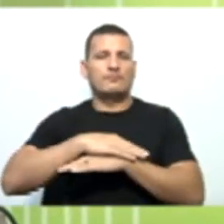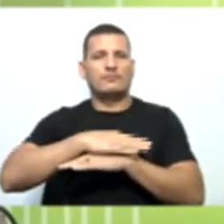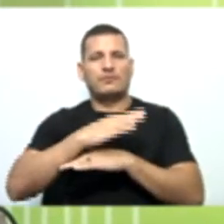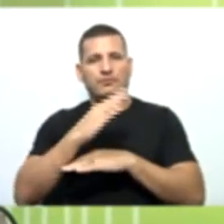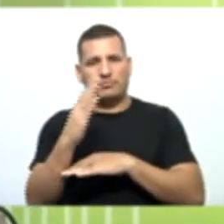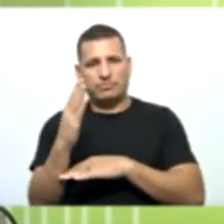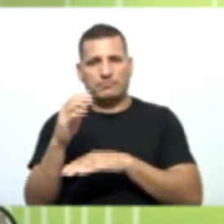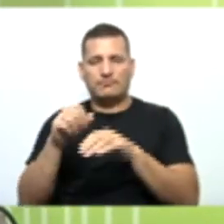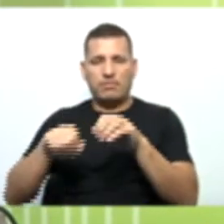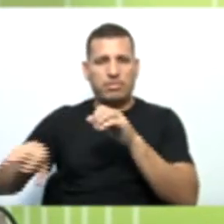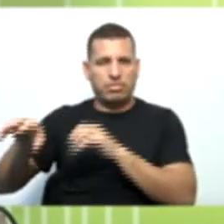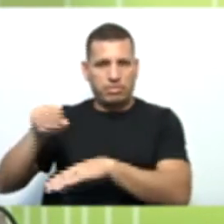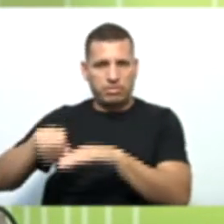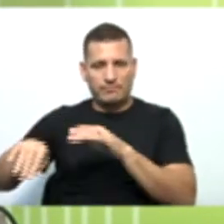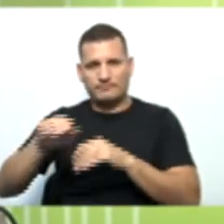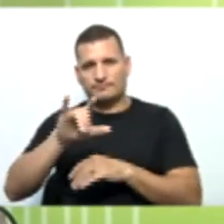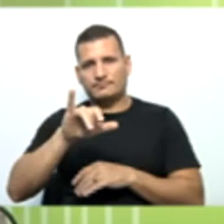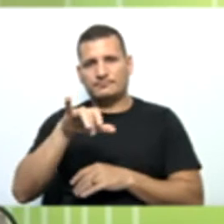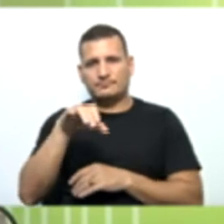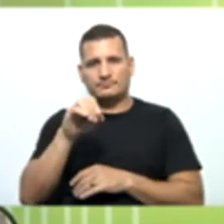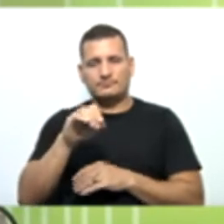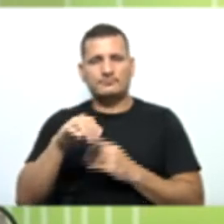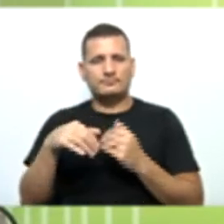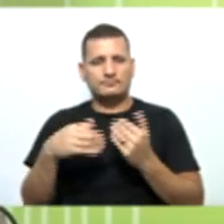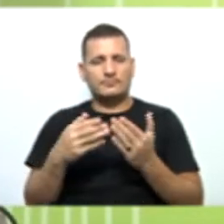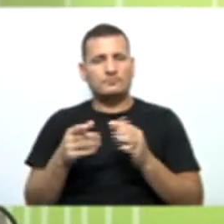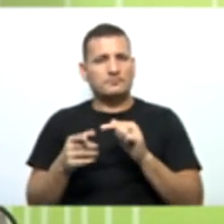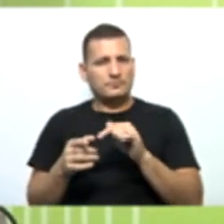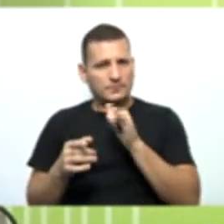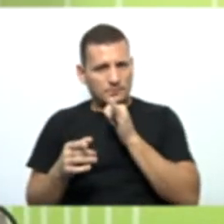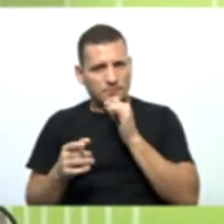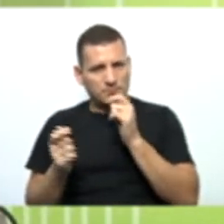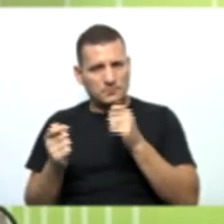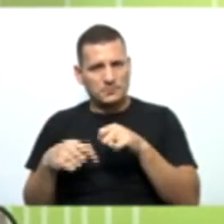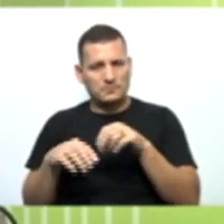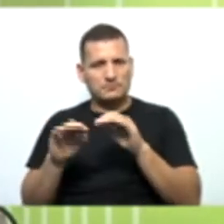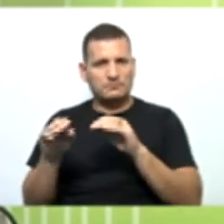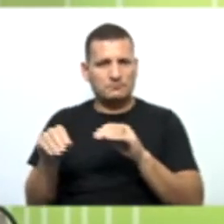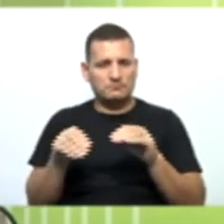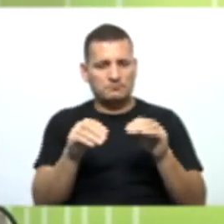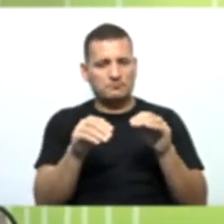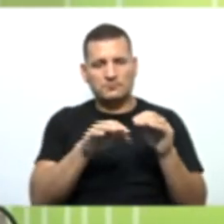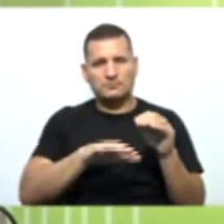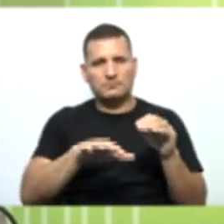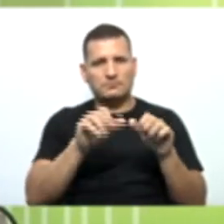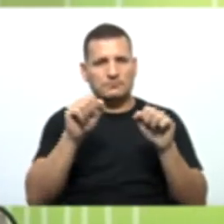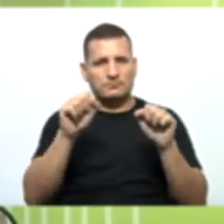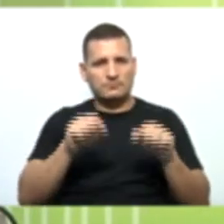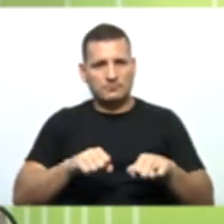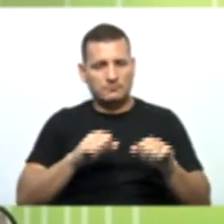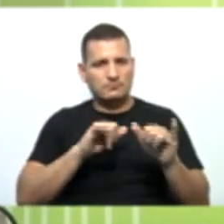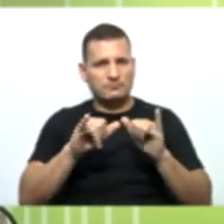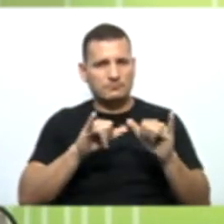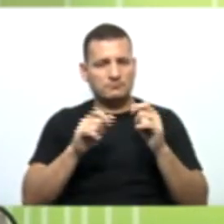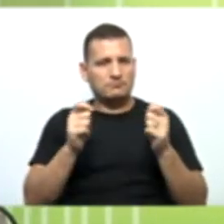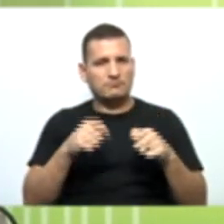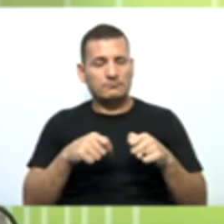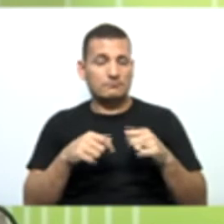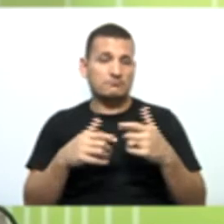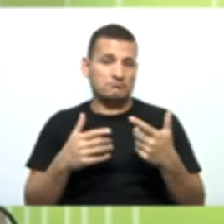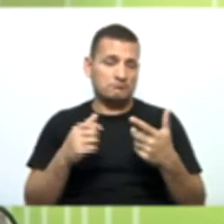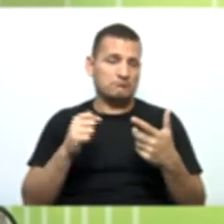lixo. Então, como que funciona? Poderia pegar esse exemplo e levar para o sistema de informação?